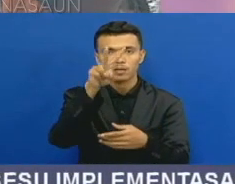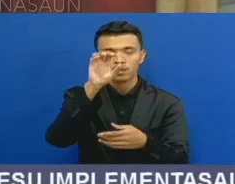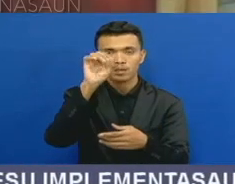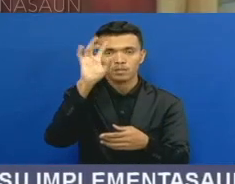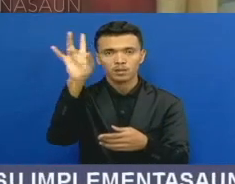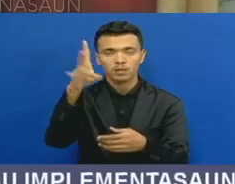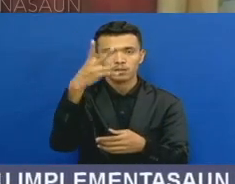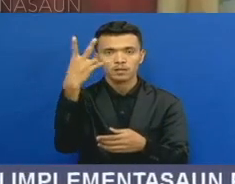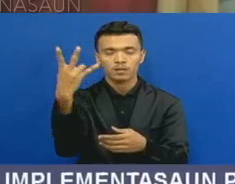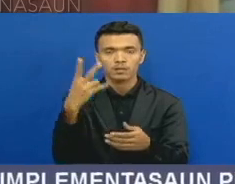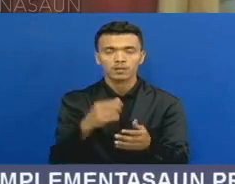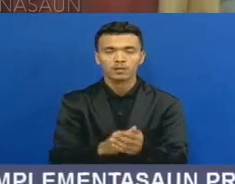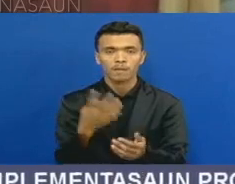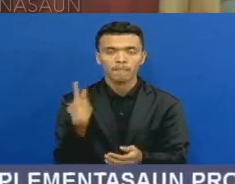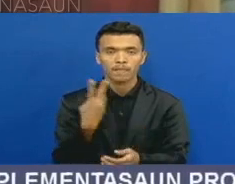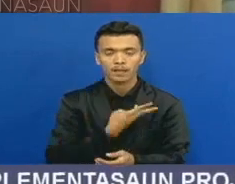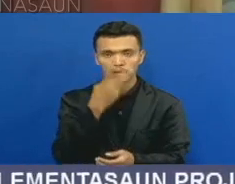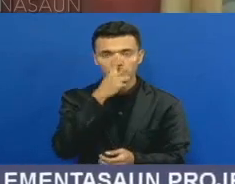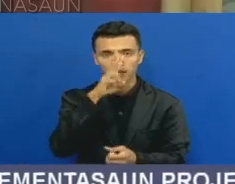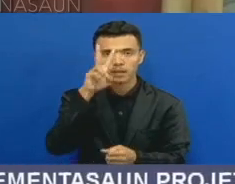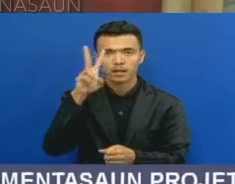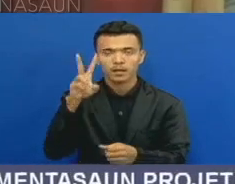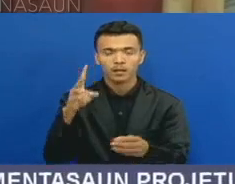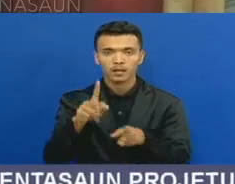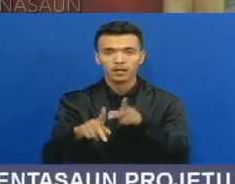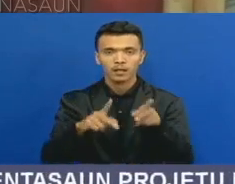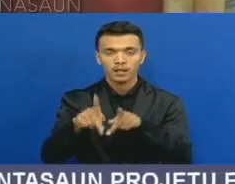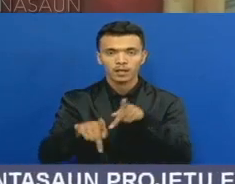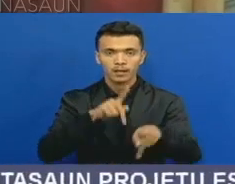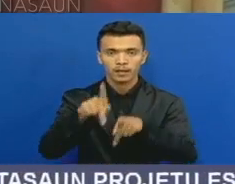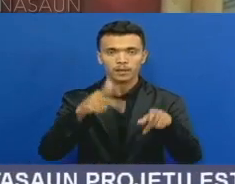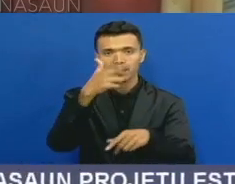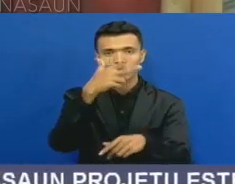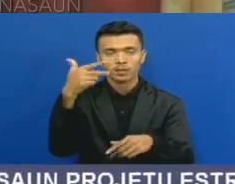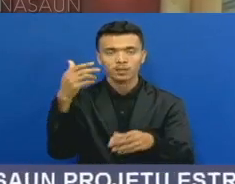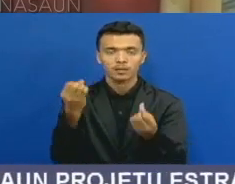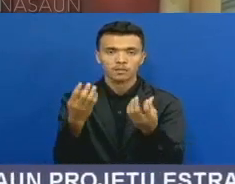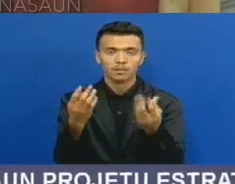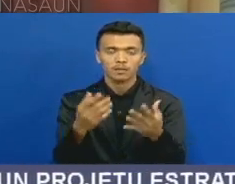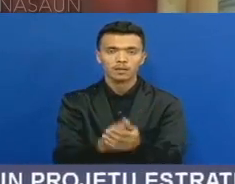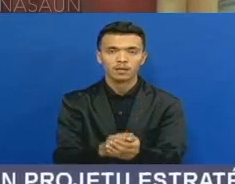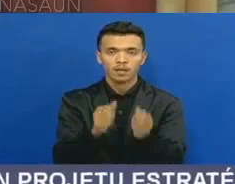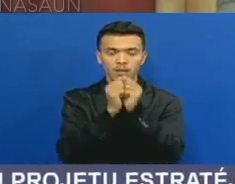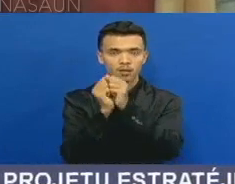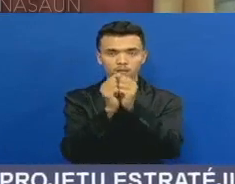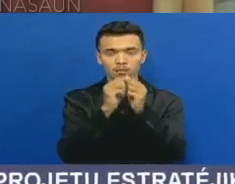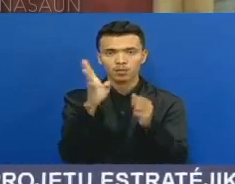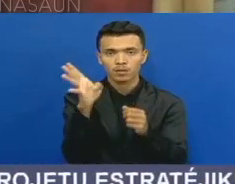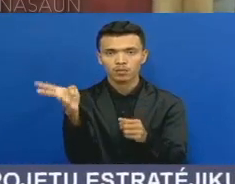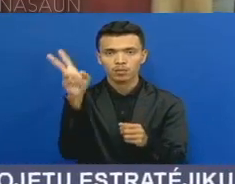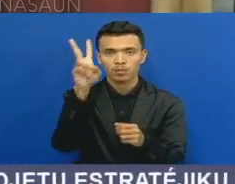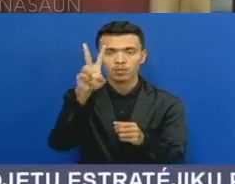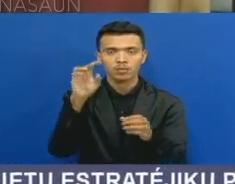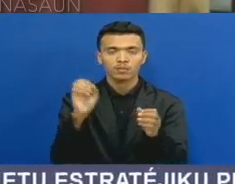Hito. Consegue detectar estrangeiro grupo Kida, coisa errada no Lurisim Rua, Nebema,